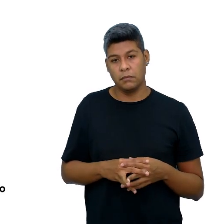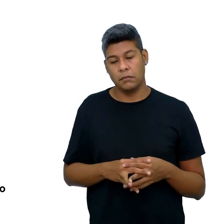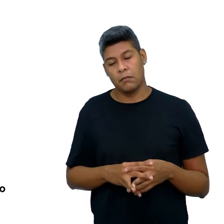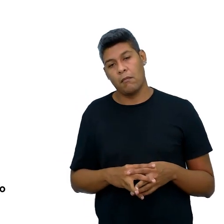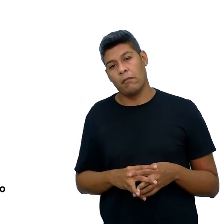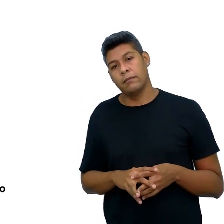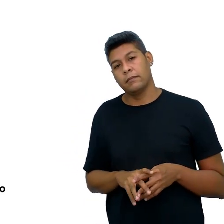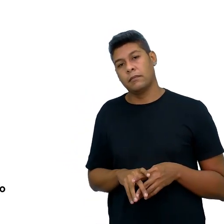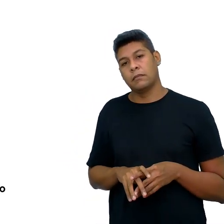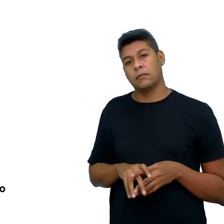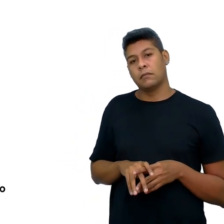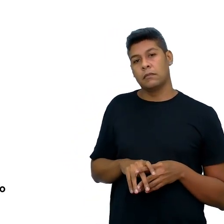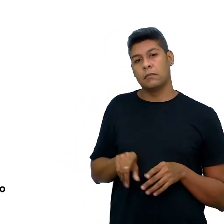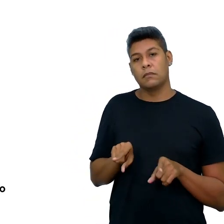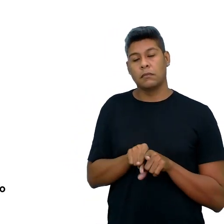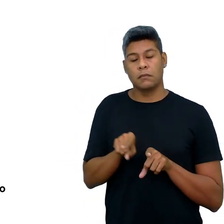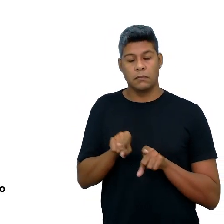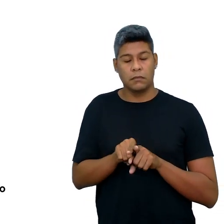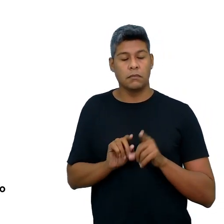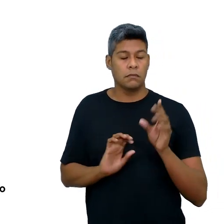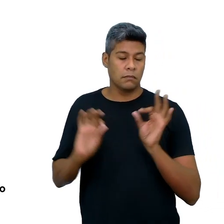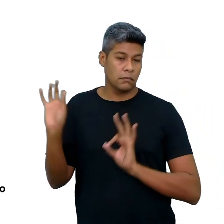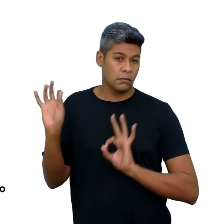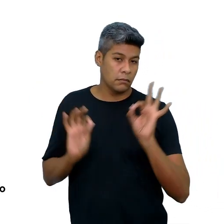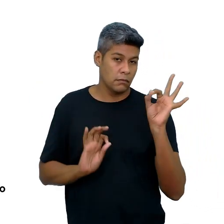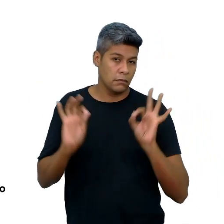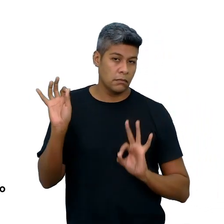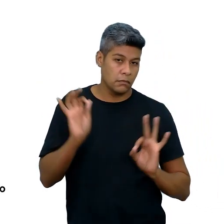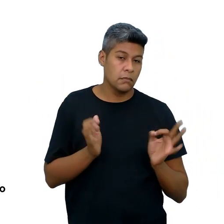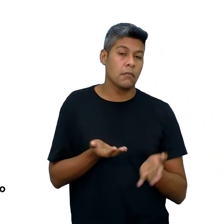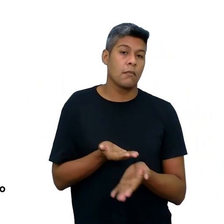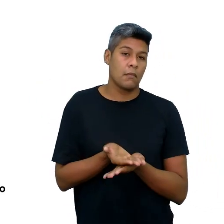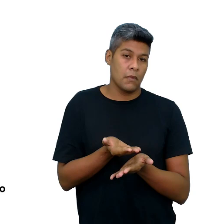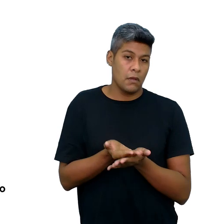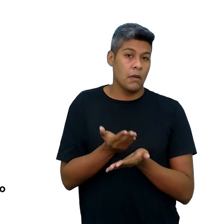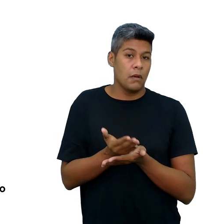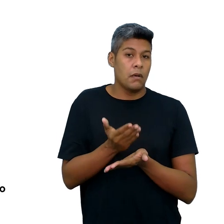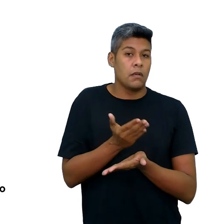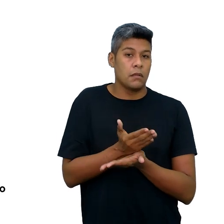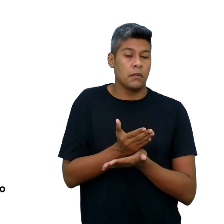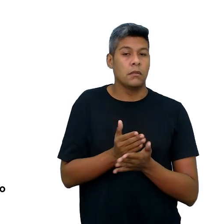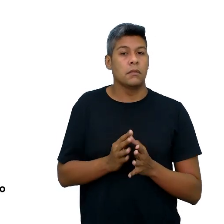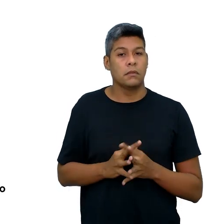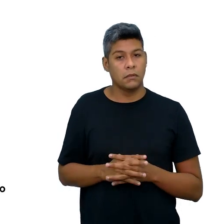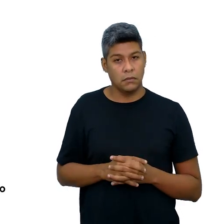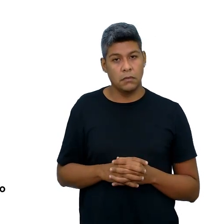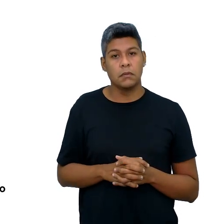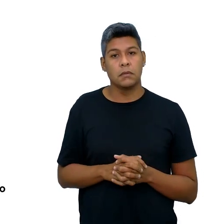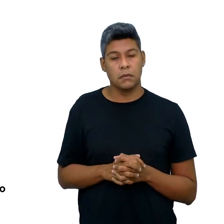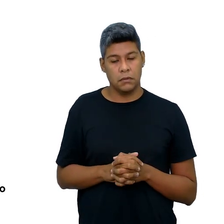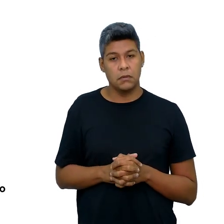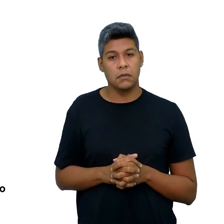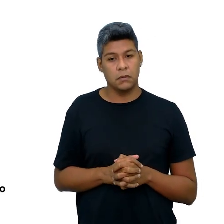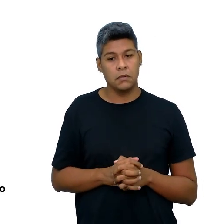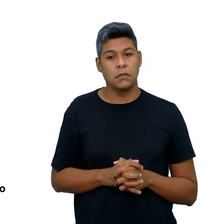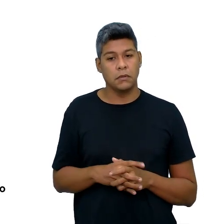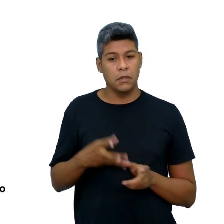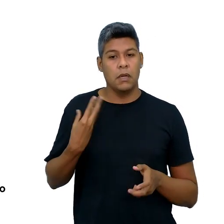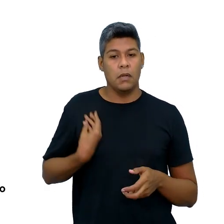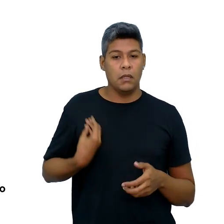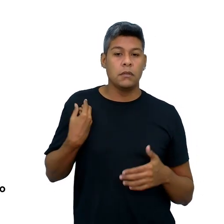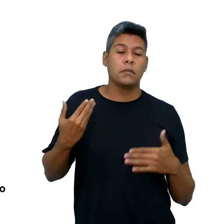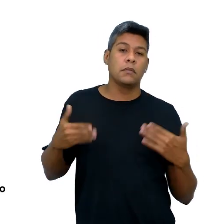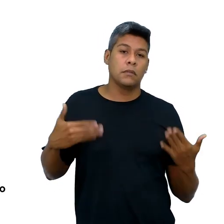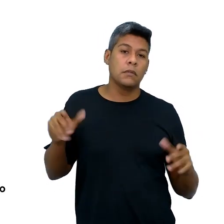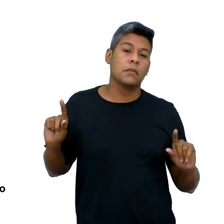daí, fazer anotações pertinentes para o planejamento da aula antes, né, de estar aí